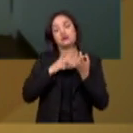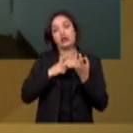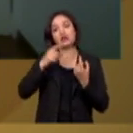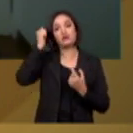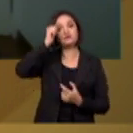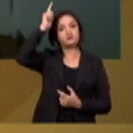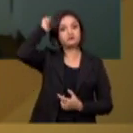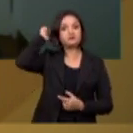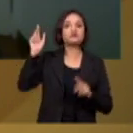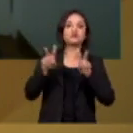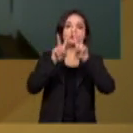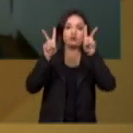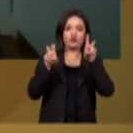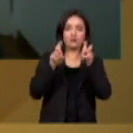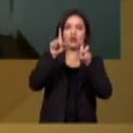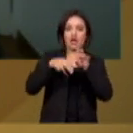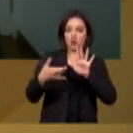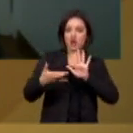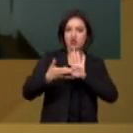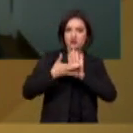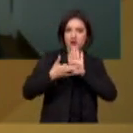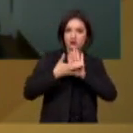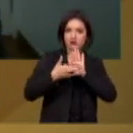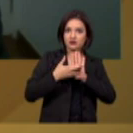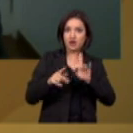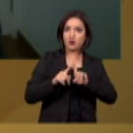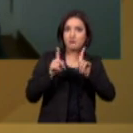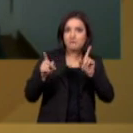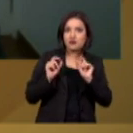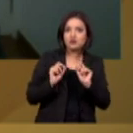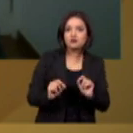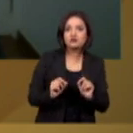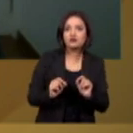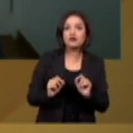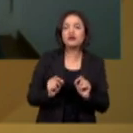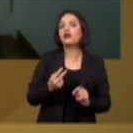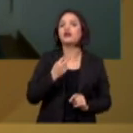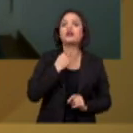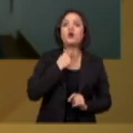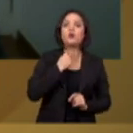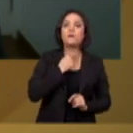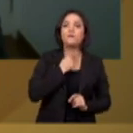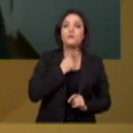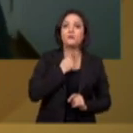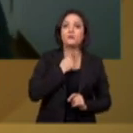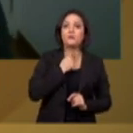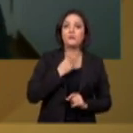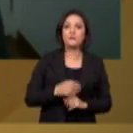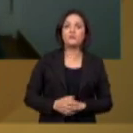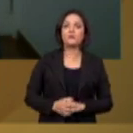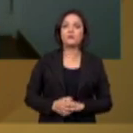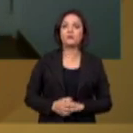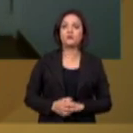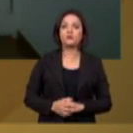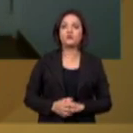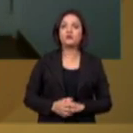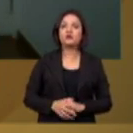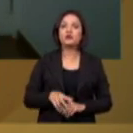regimento interno na exata medida que não se pode circunscrever a